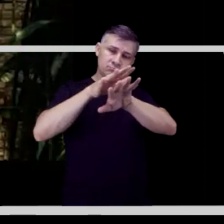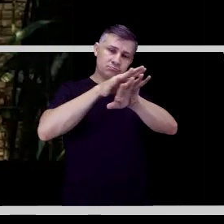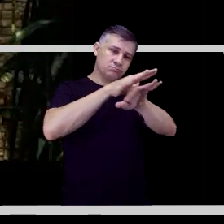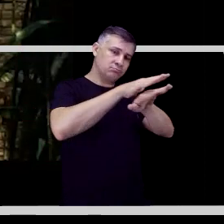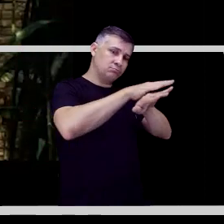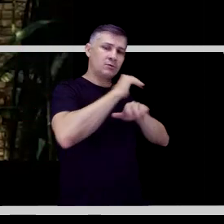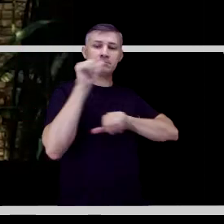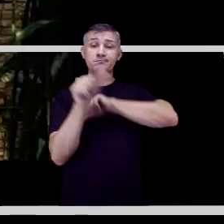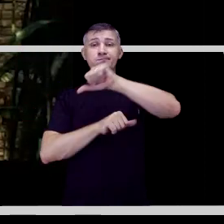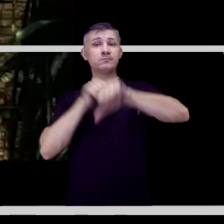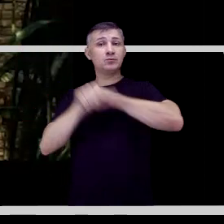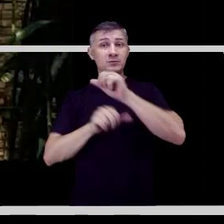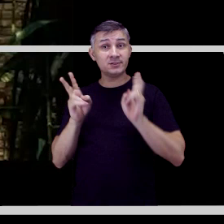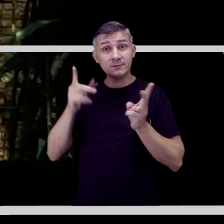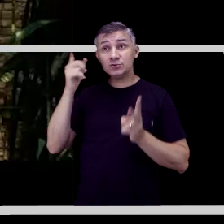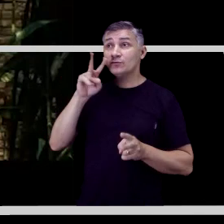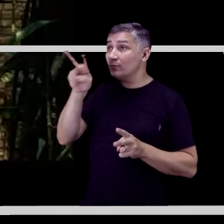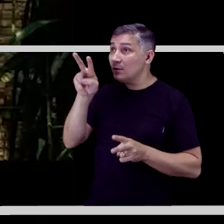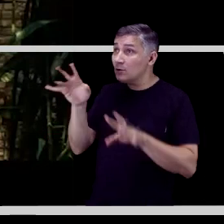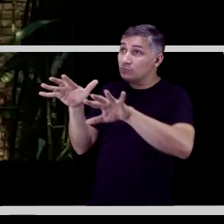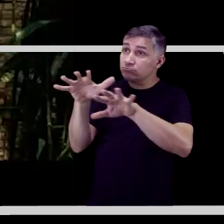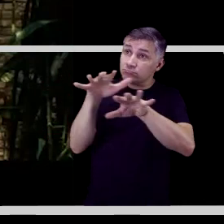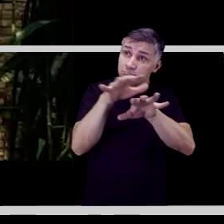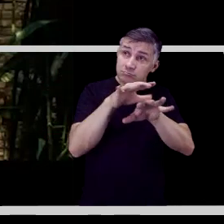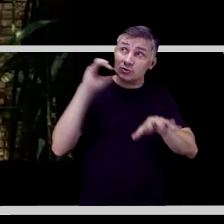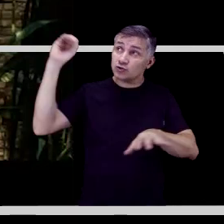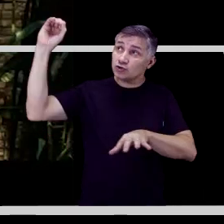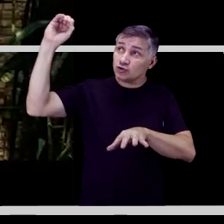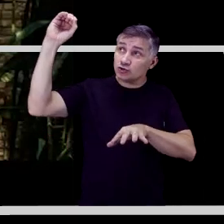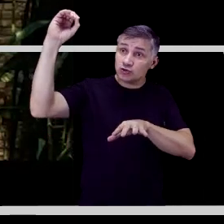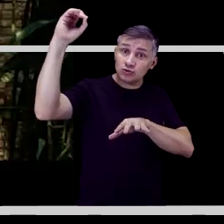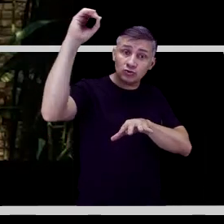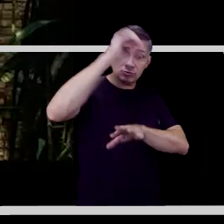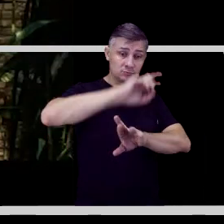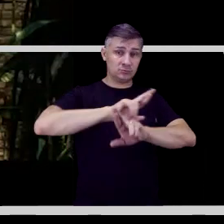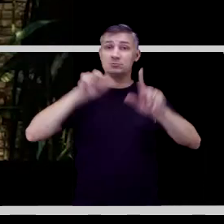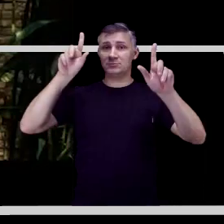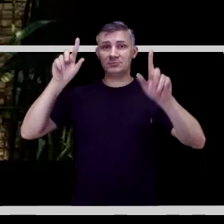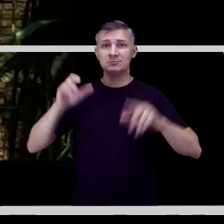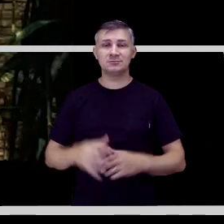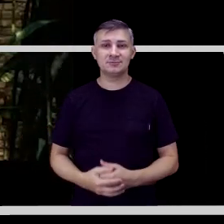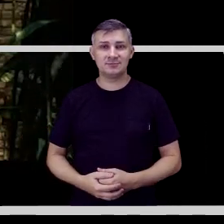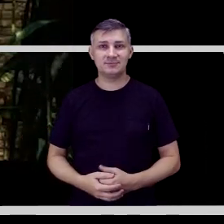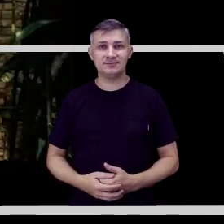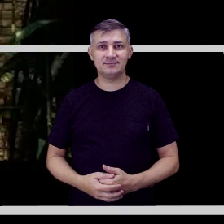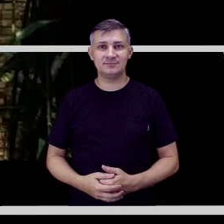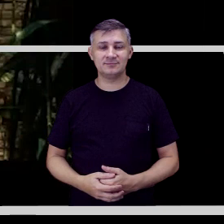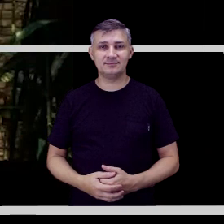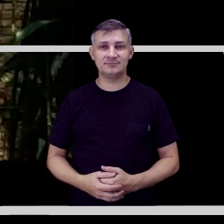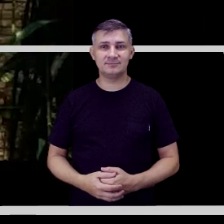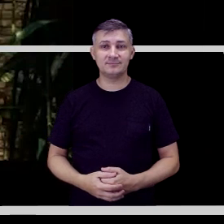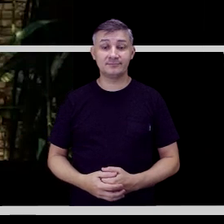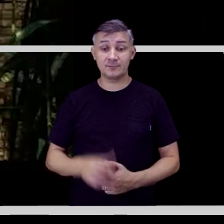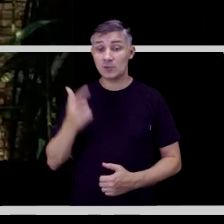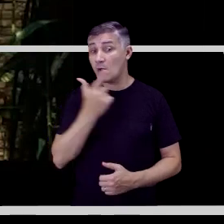situação bonita, porque o edifício ele muda o desenho dele ao longo do dia. À medida que o sol vai se movendo, as sombras vão se movendo, e a cada momento que você vai